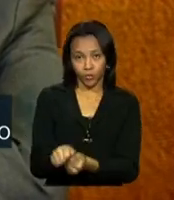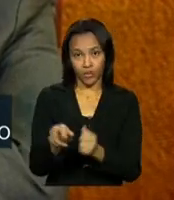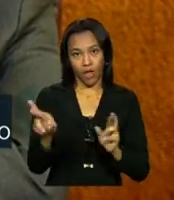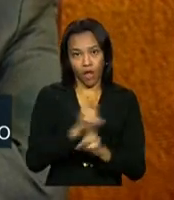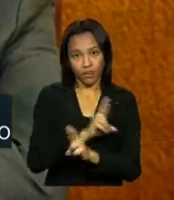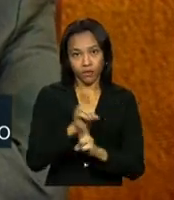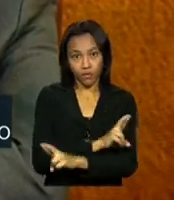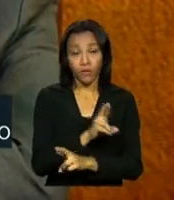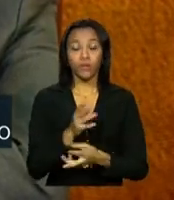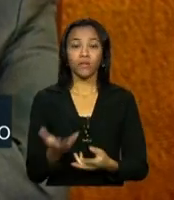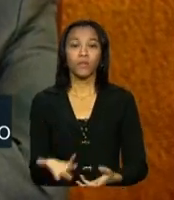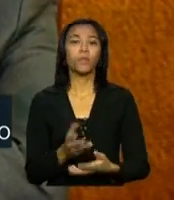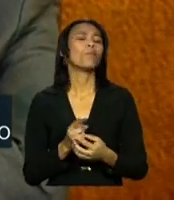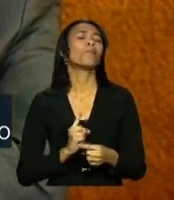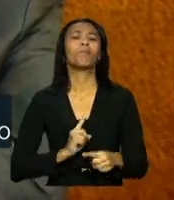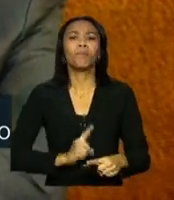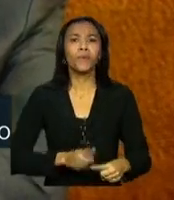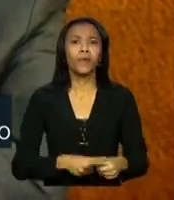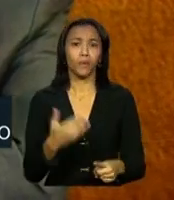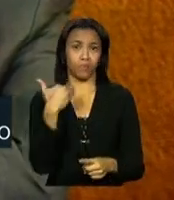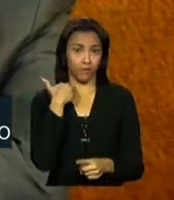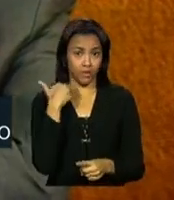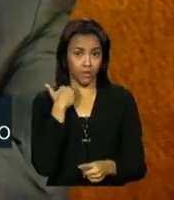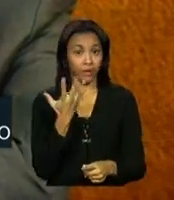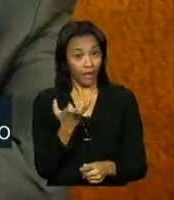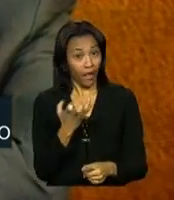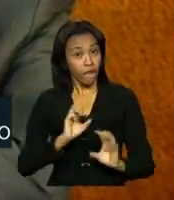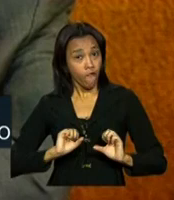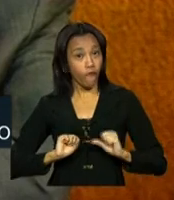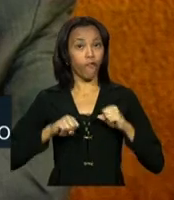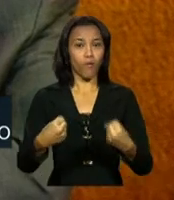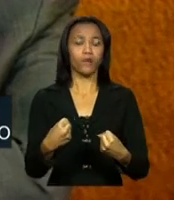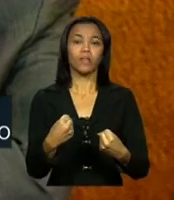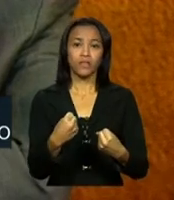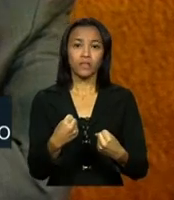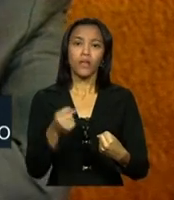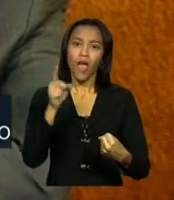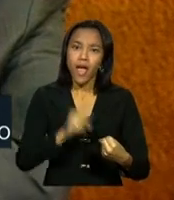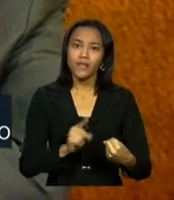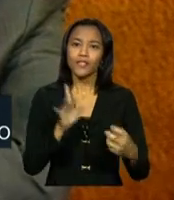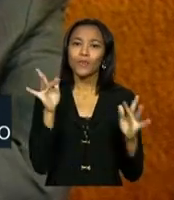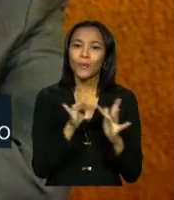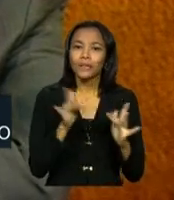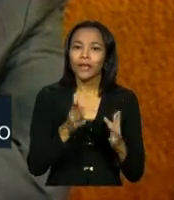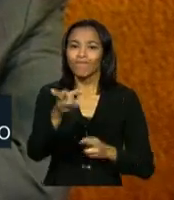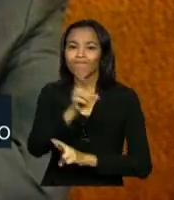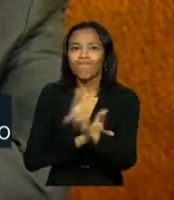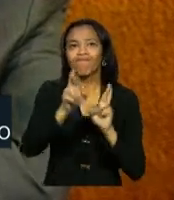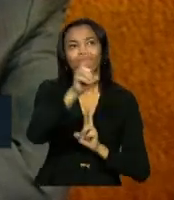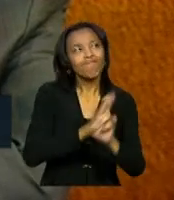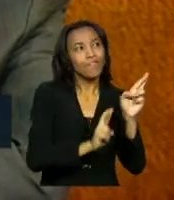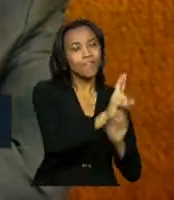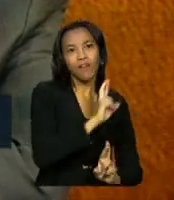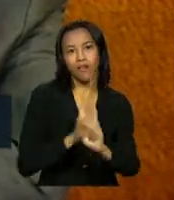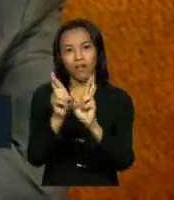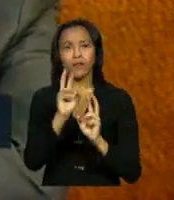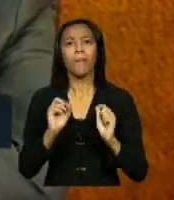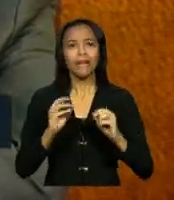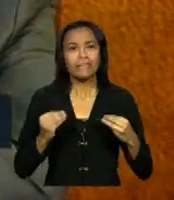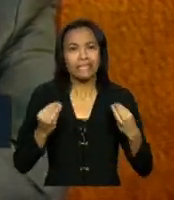e o banco e por quê o banco busca fortalecer essas articulações para